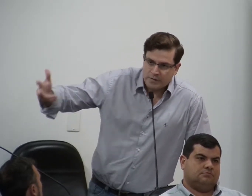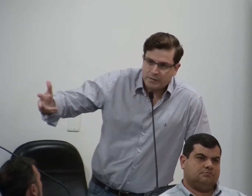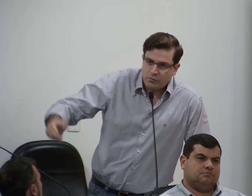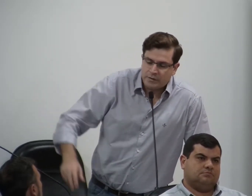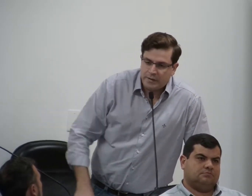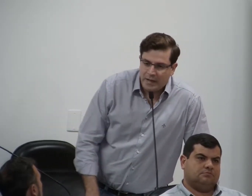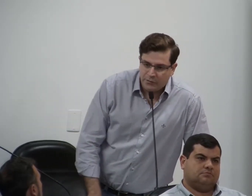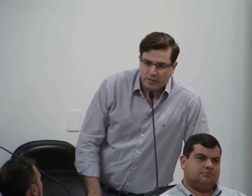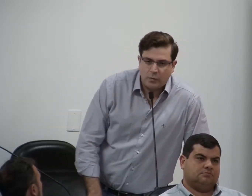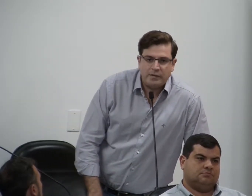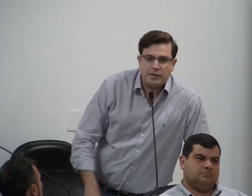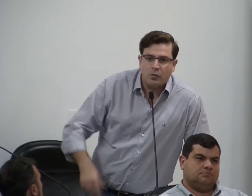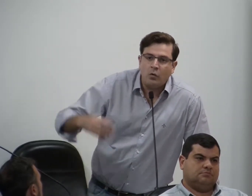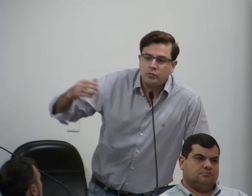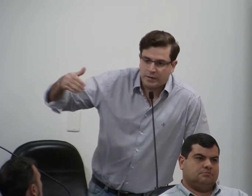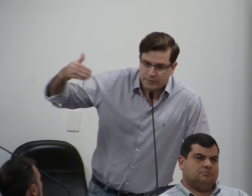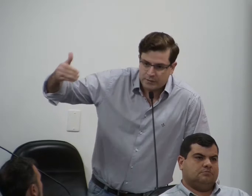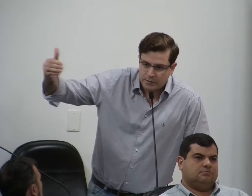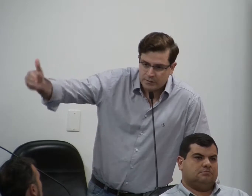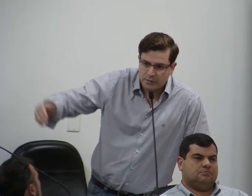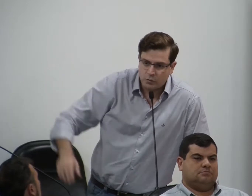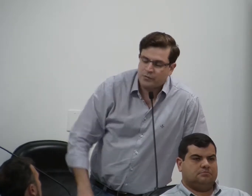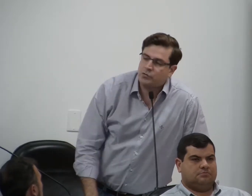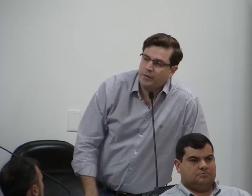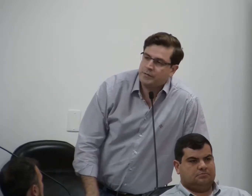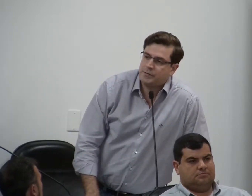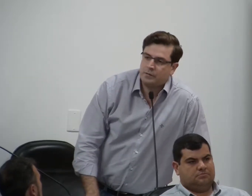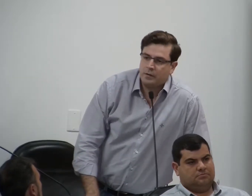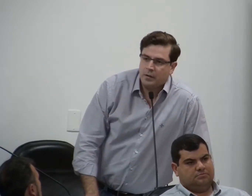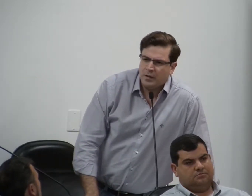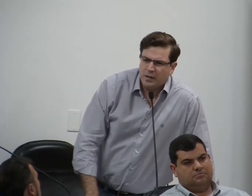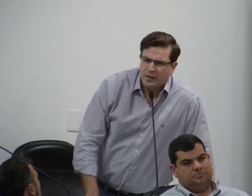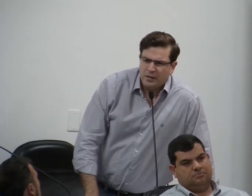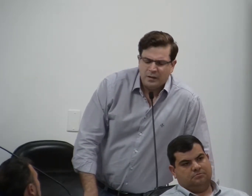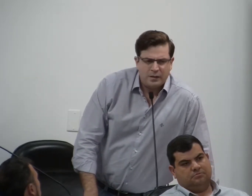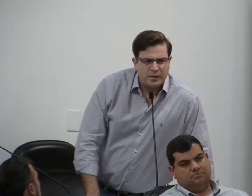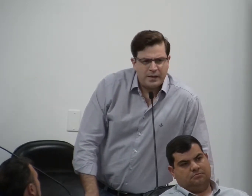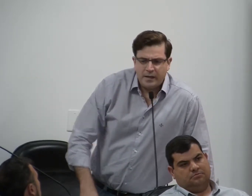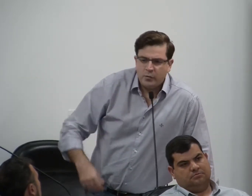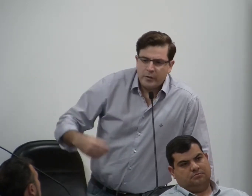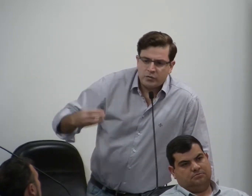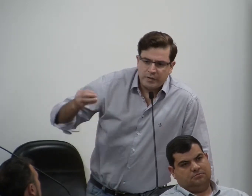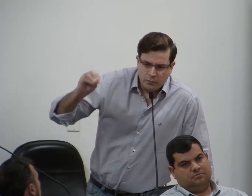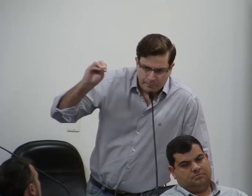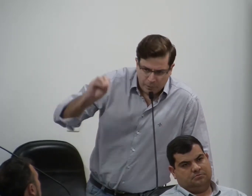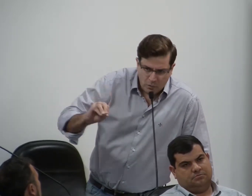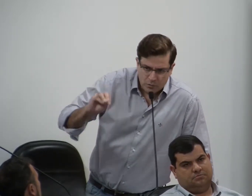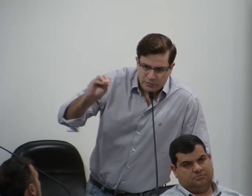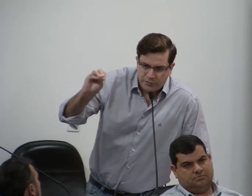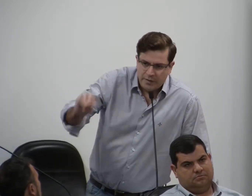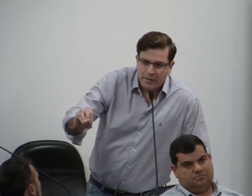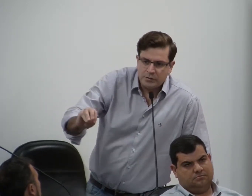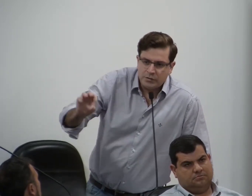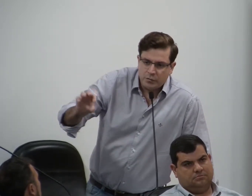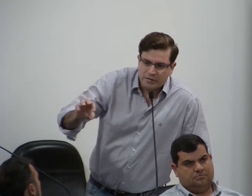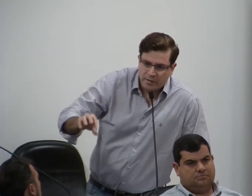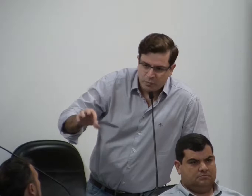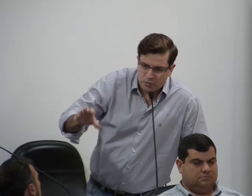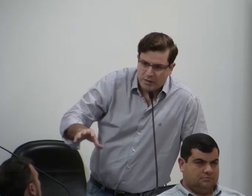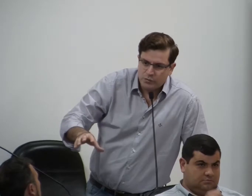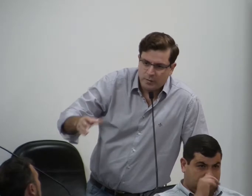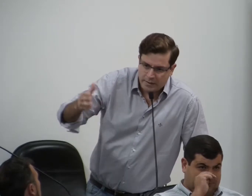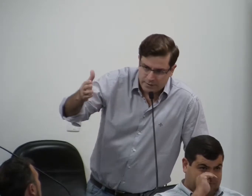numa situação de tráfico, entre outras situações, creio eu ser um pouco diferente de